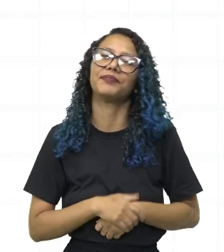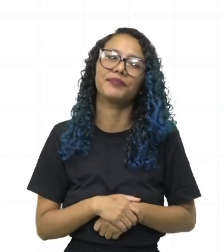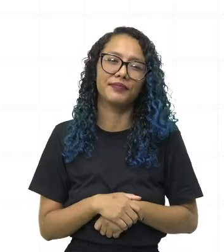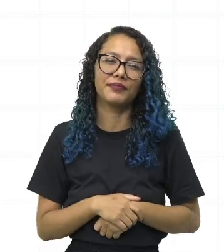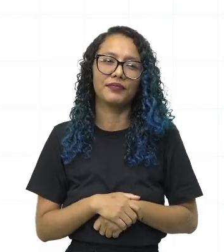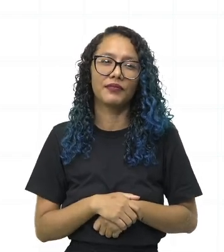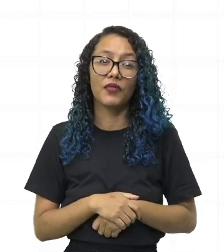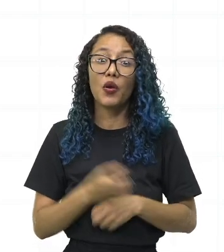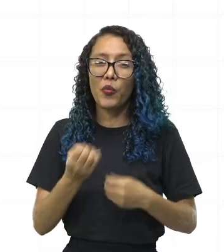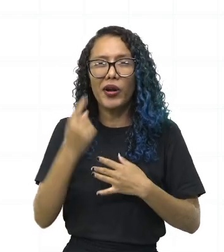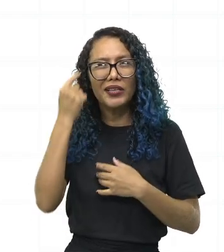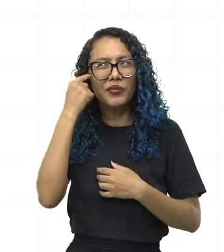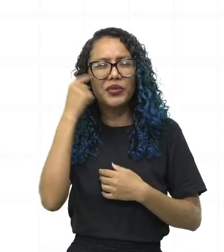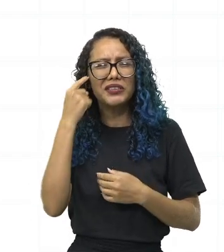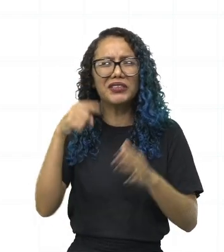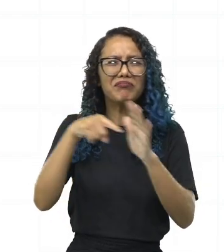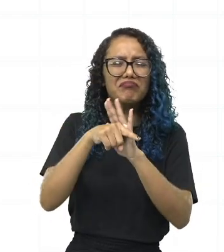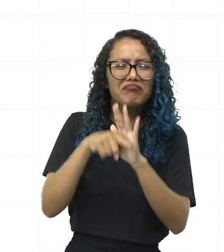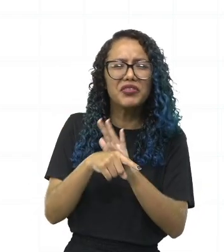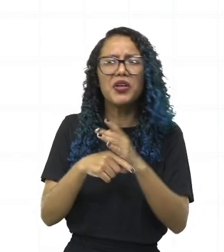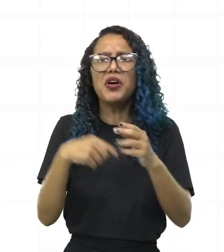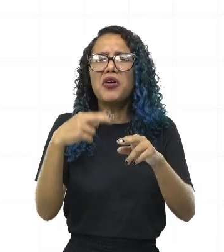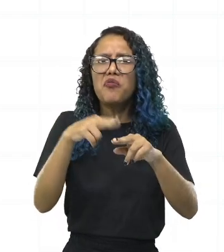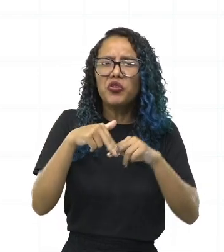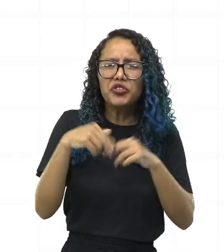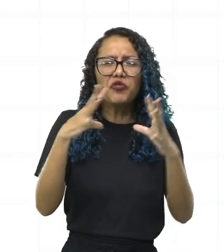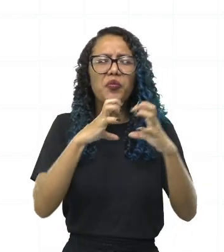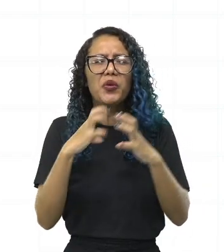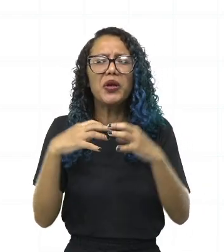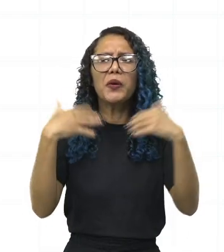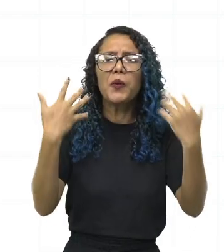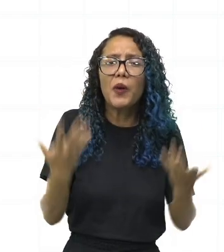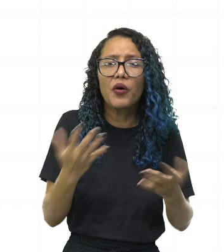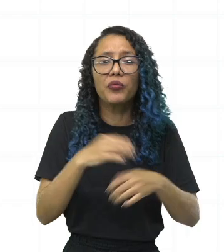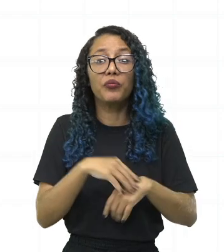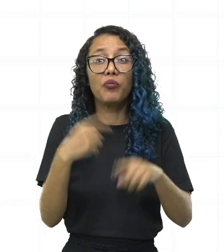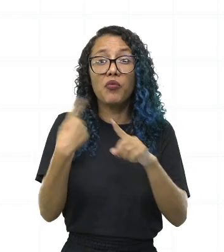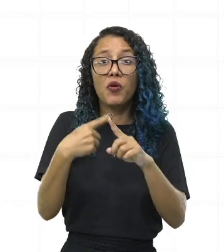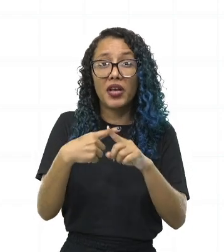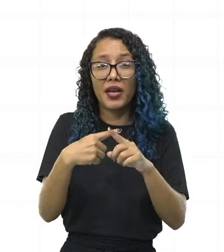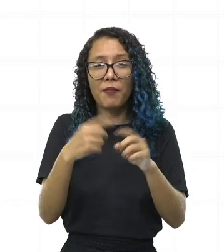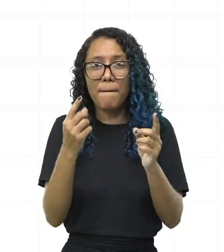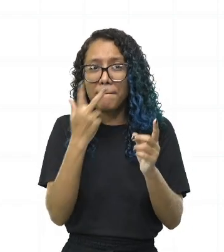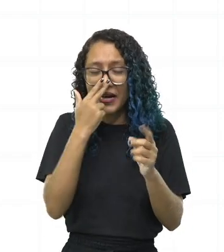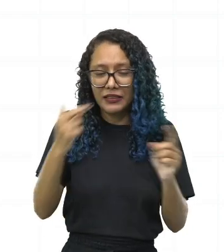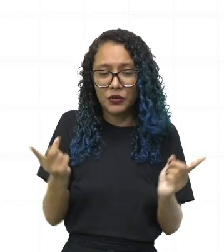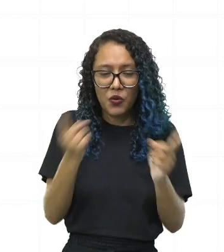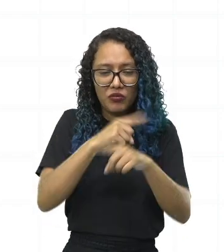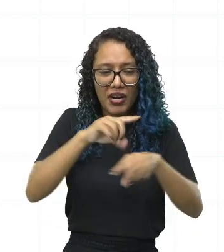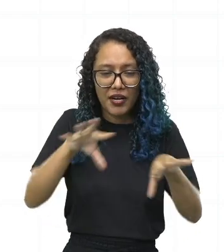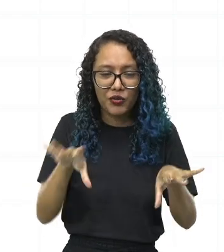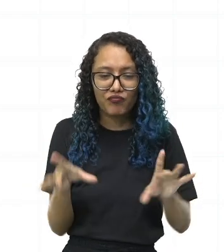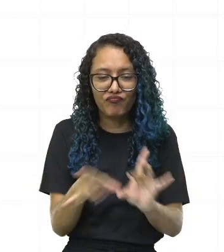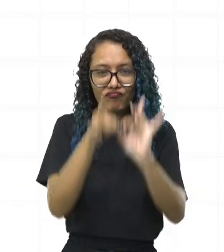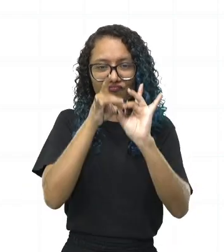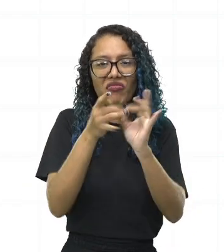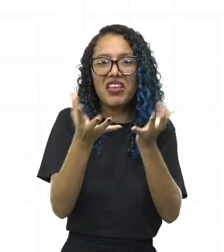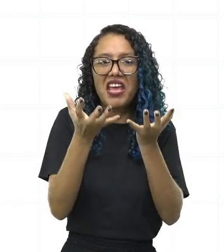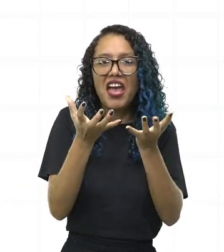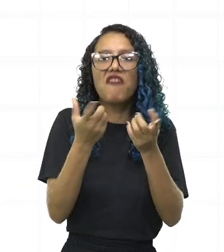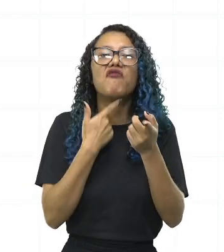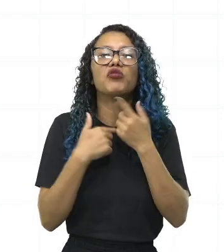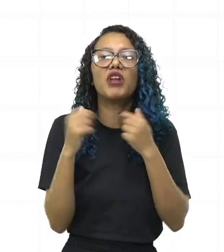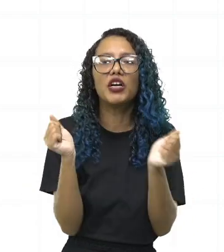as razões da eterna briga. Os opostos se atraem, querem sempre se juntar. Não há força